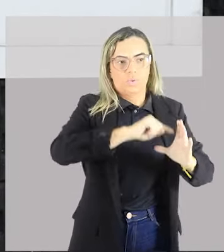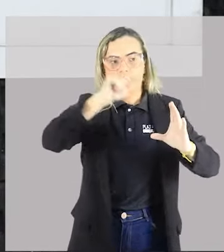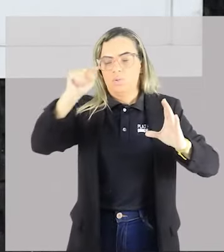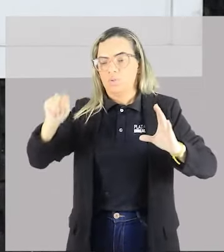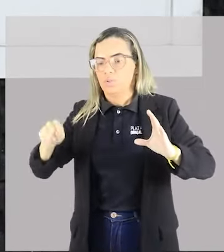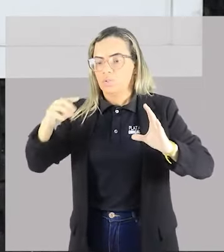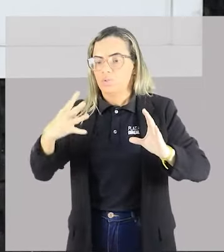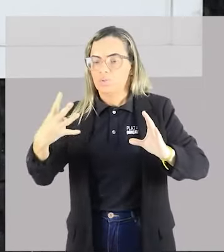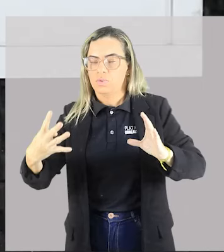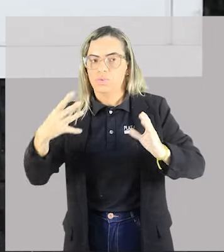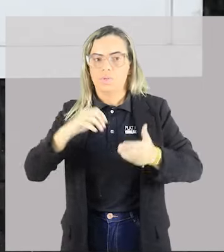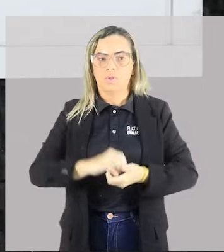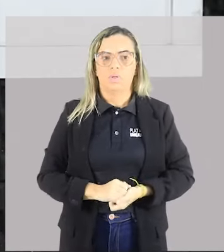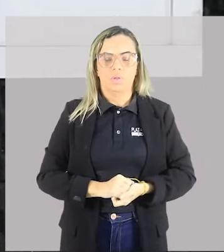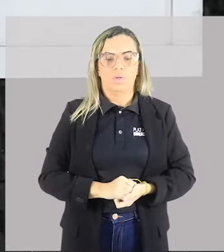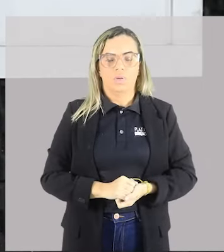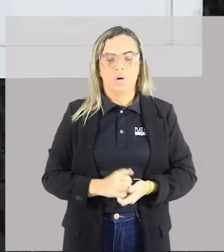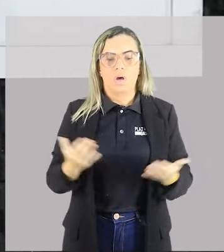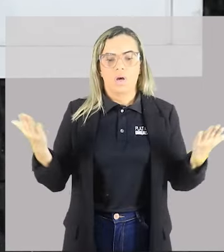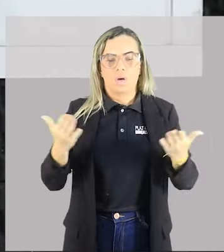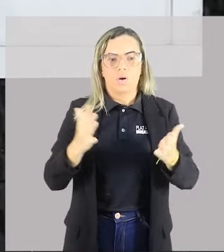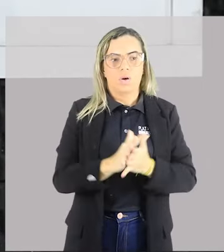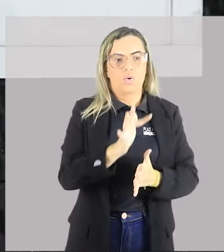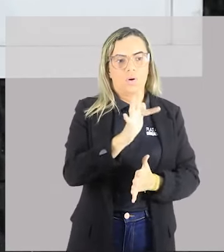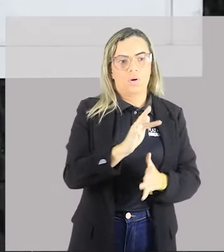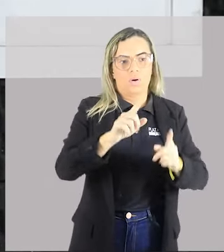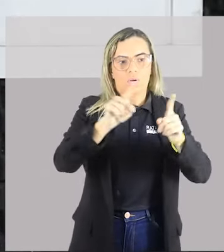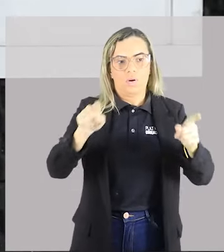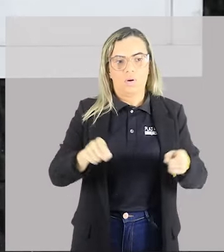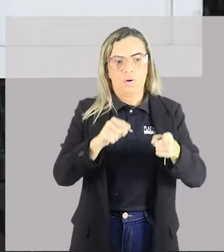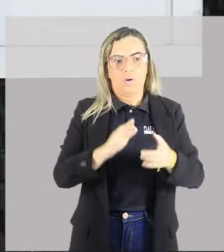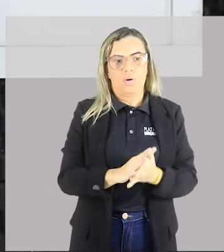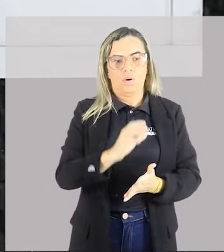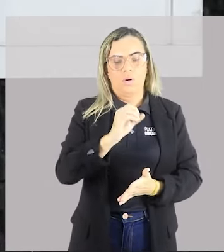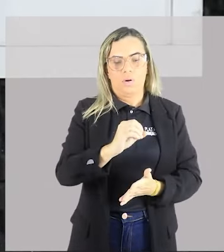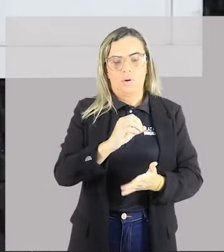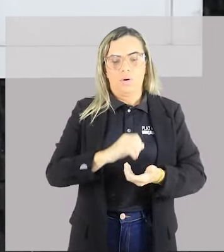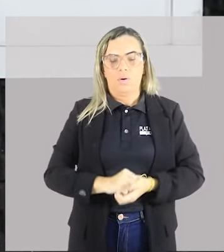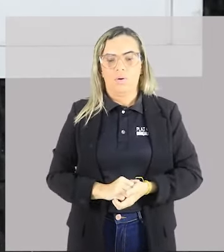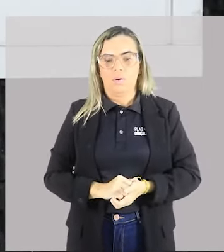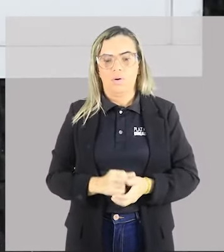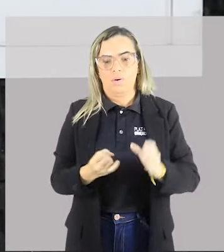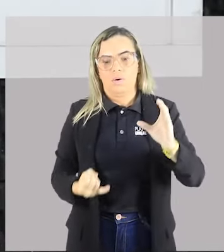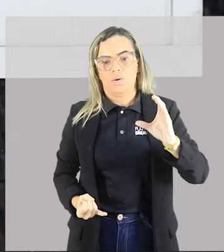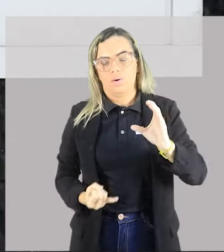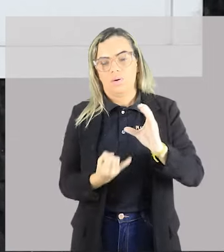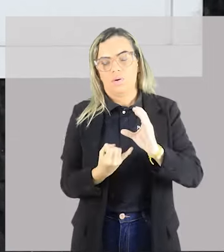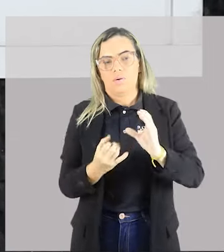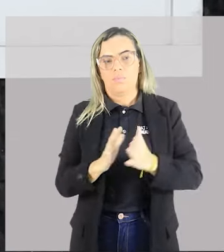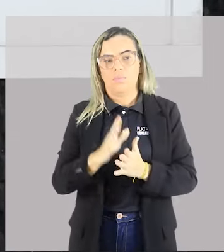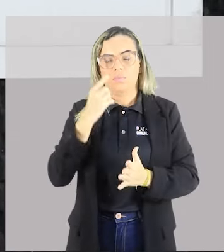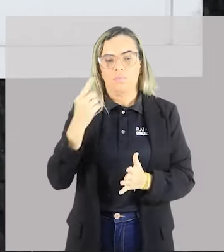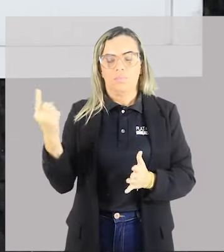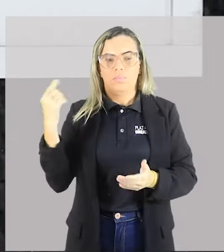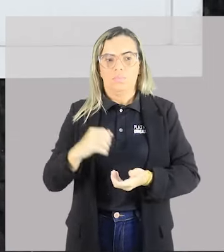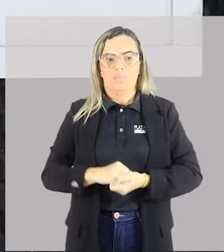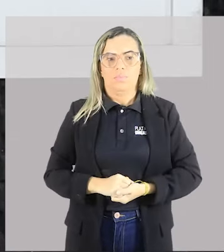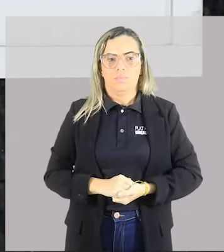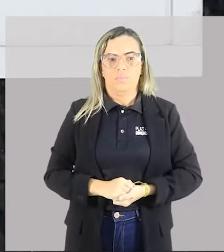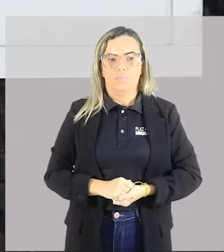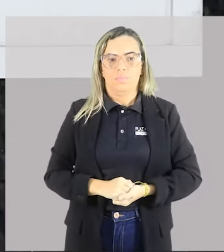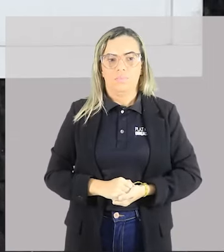beleza vamos pro F de0 quero saber a imagem do zero né então